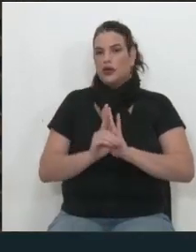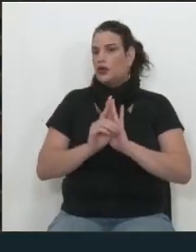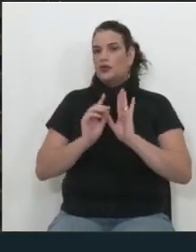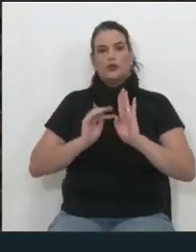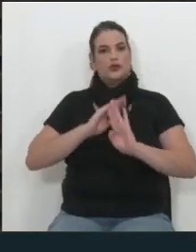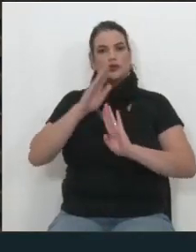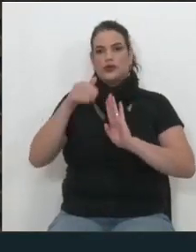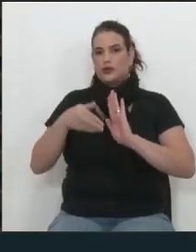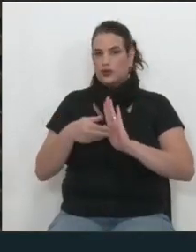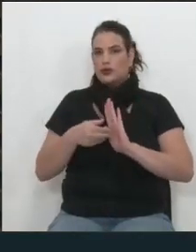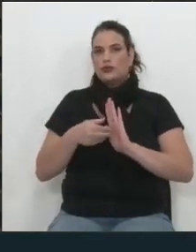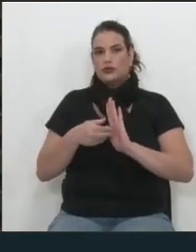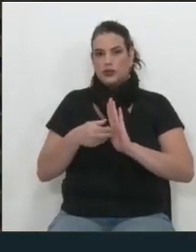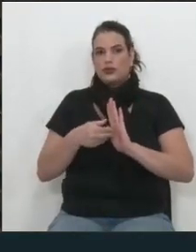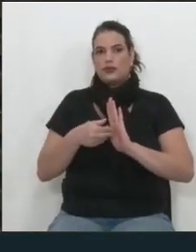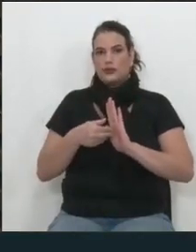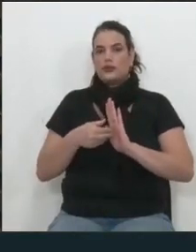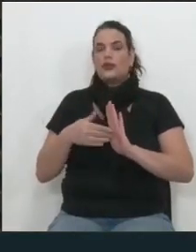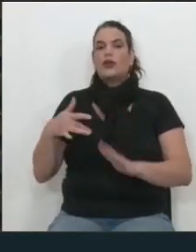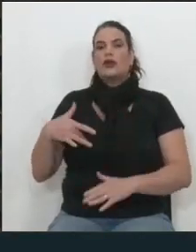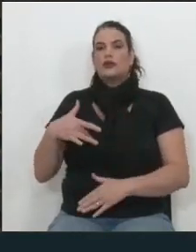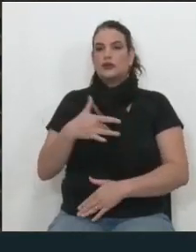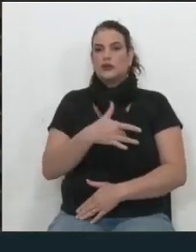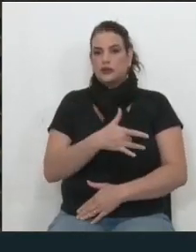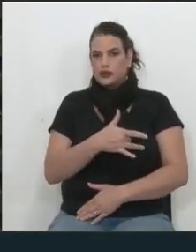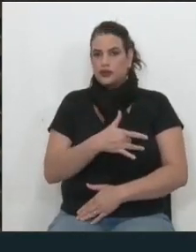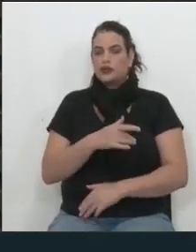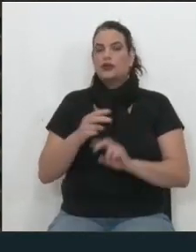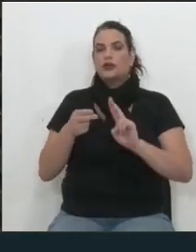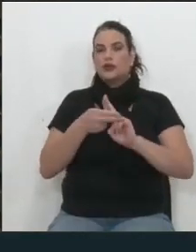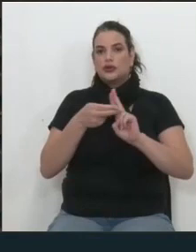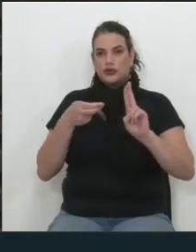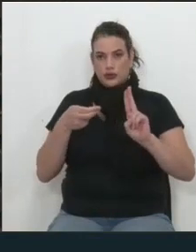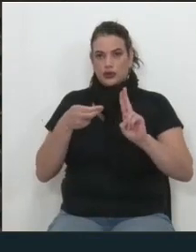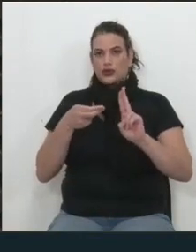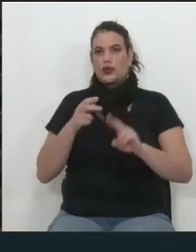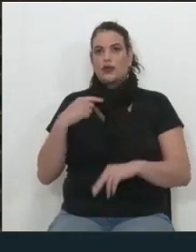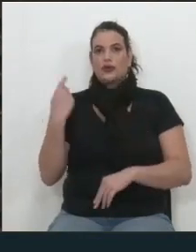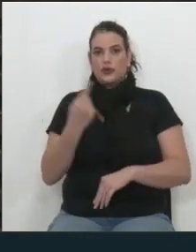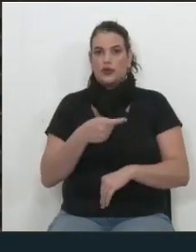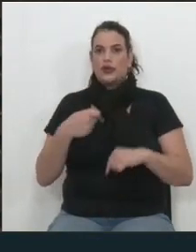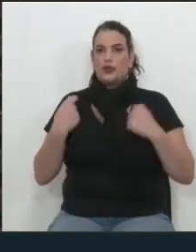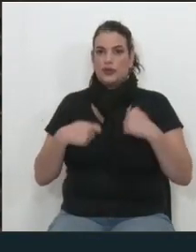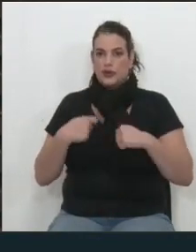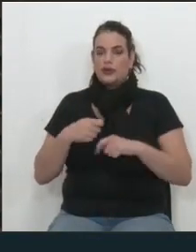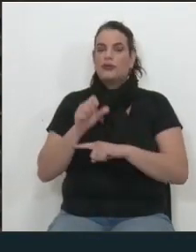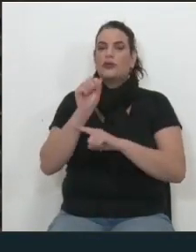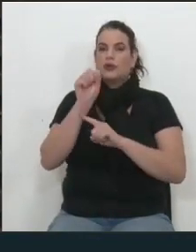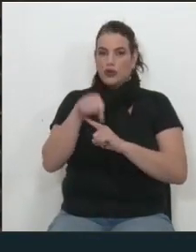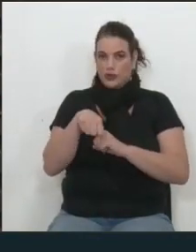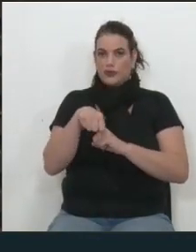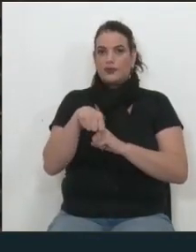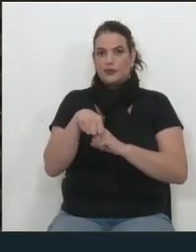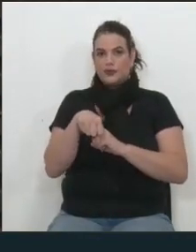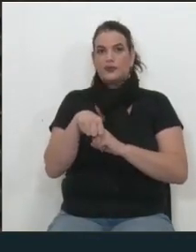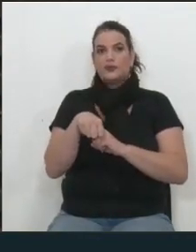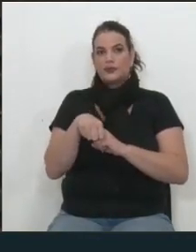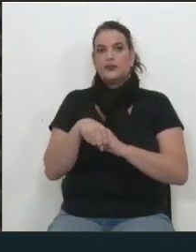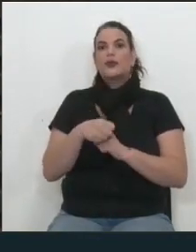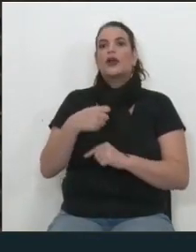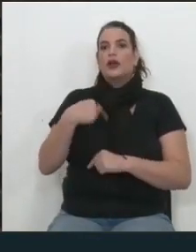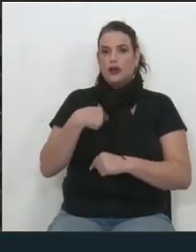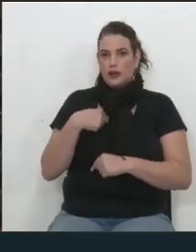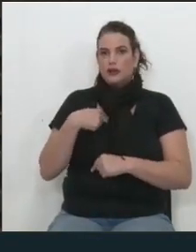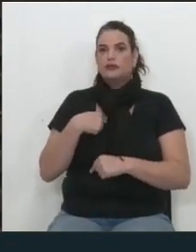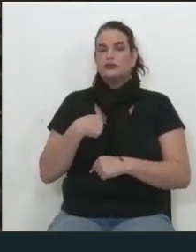todos. A saúde SUS, nós precisamos sim. Eu mesmo,